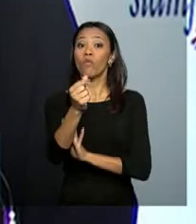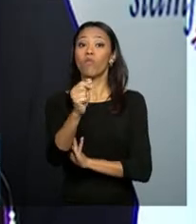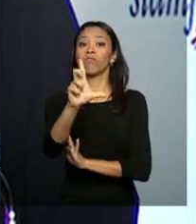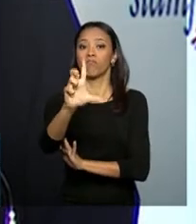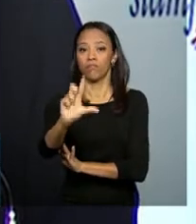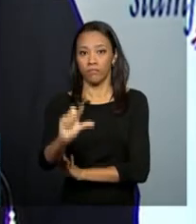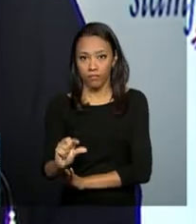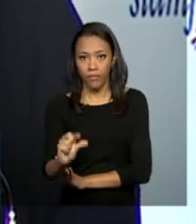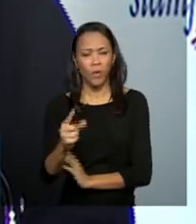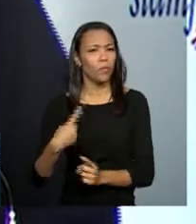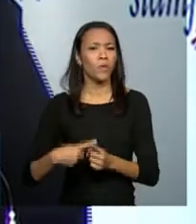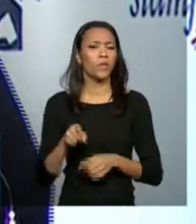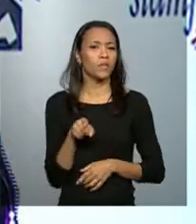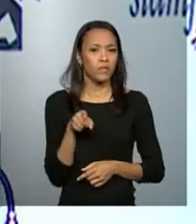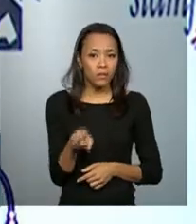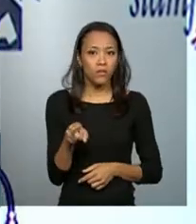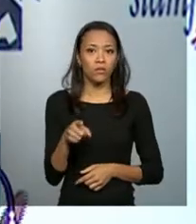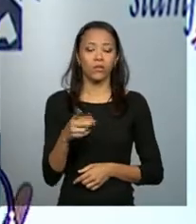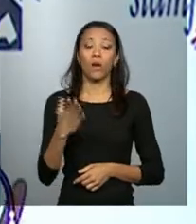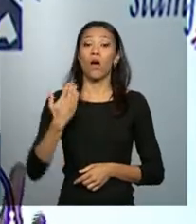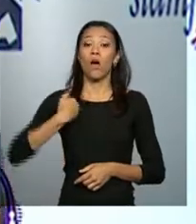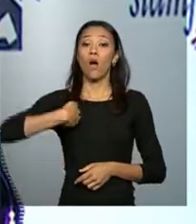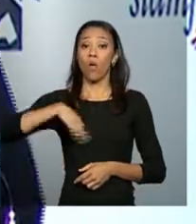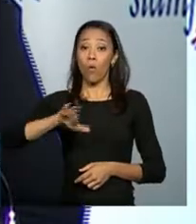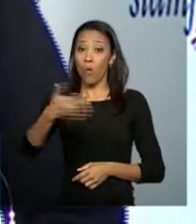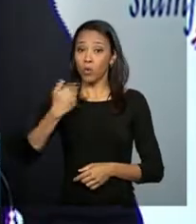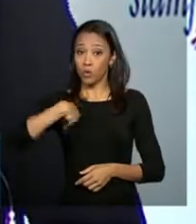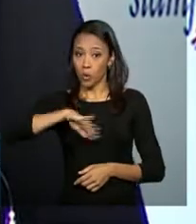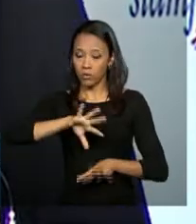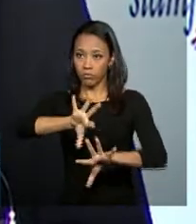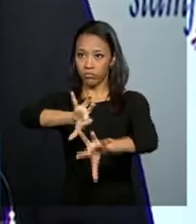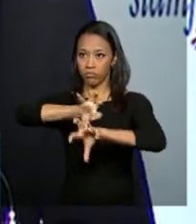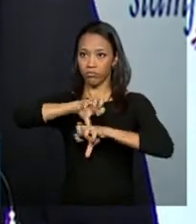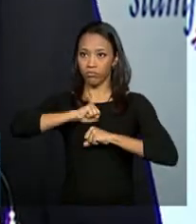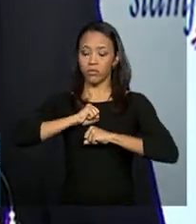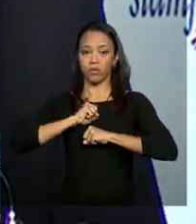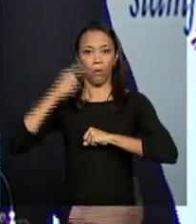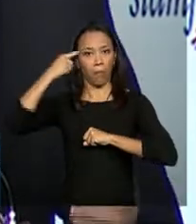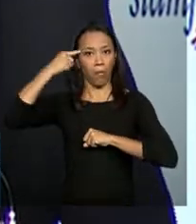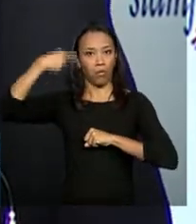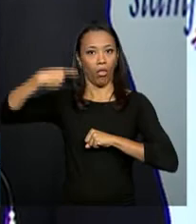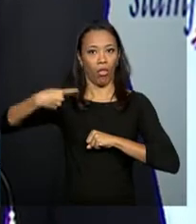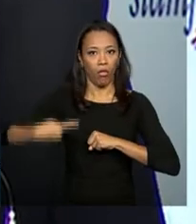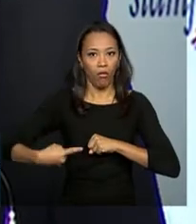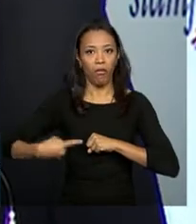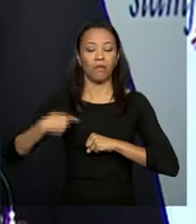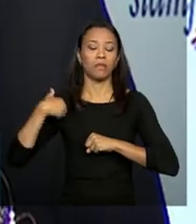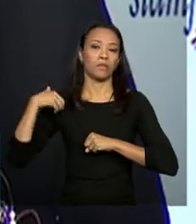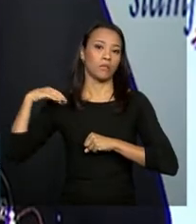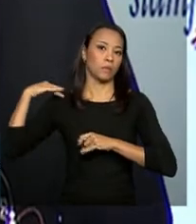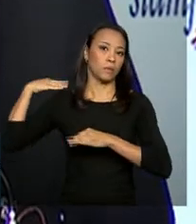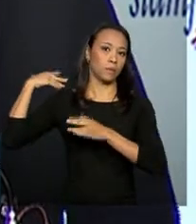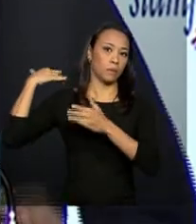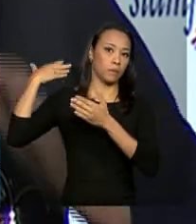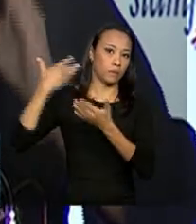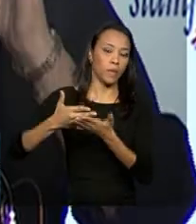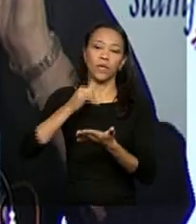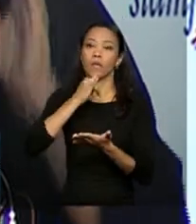Por que isso? Porque quando nós absorvemos a carga negativa, durante todo o período que